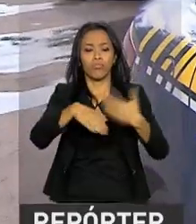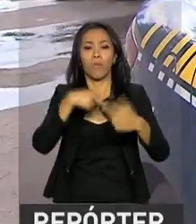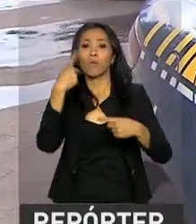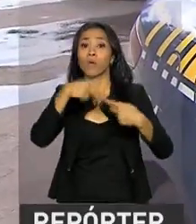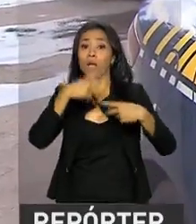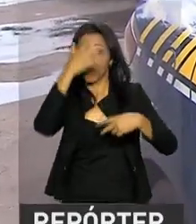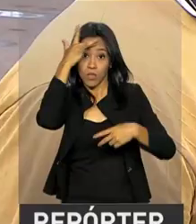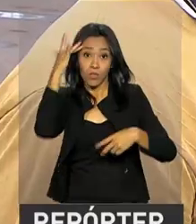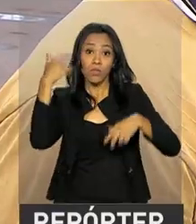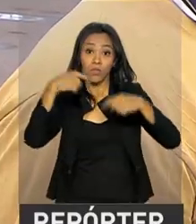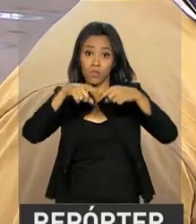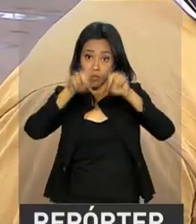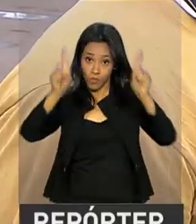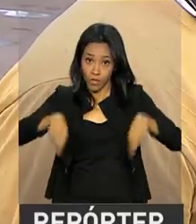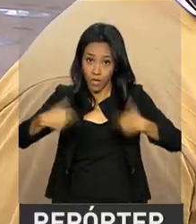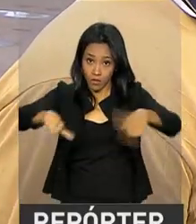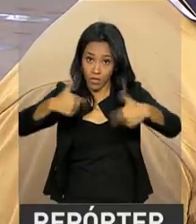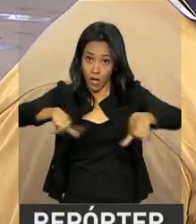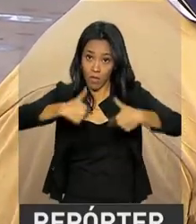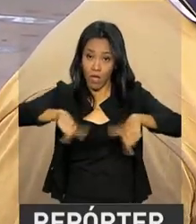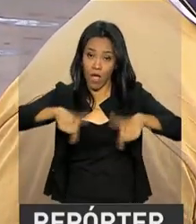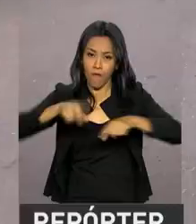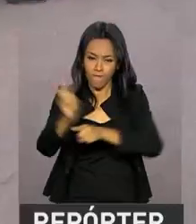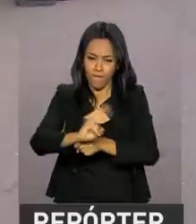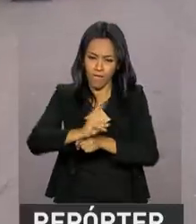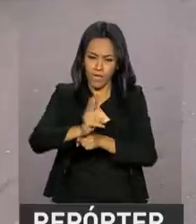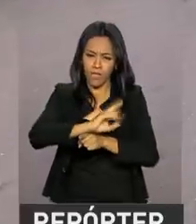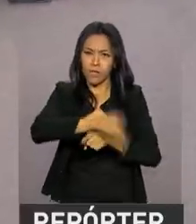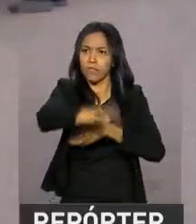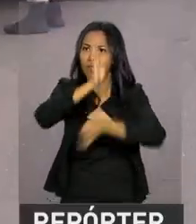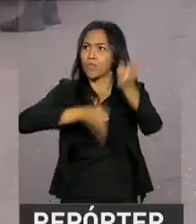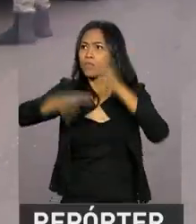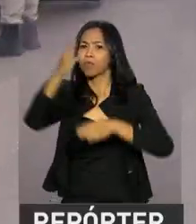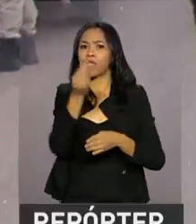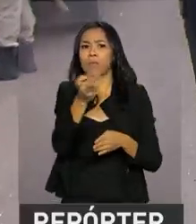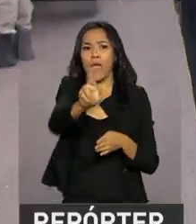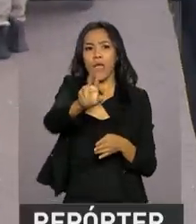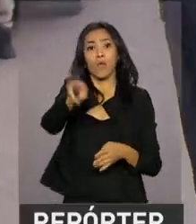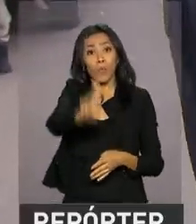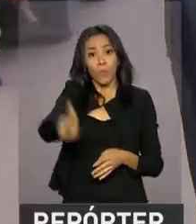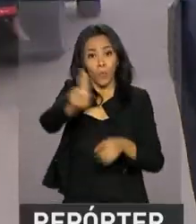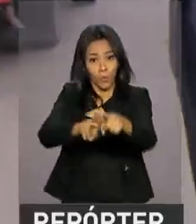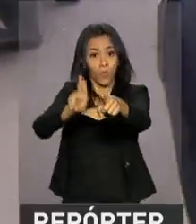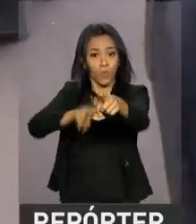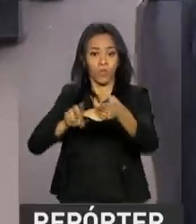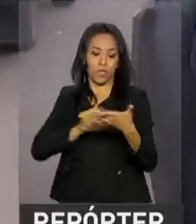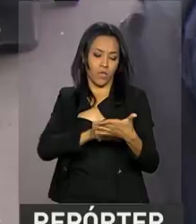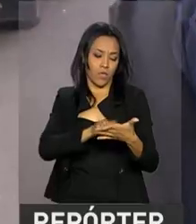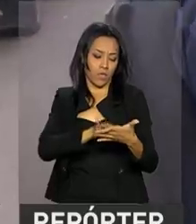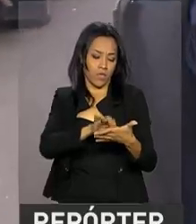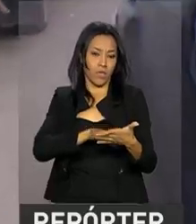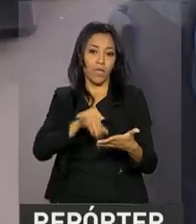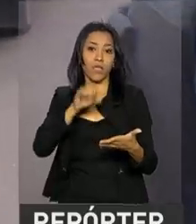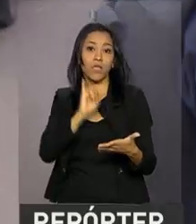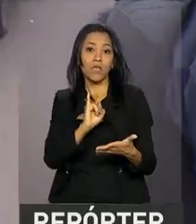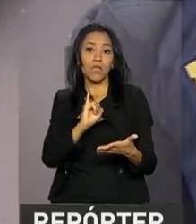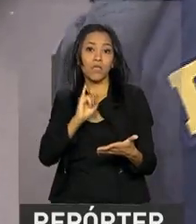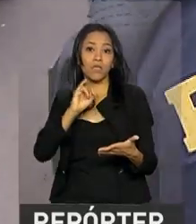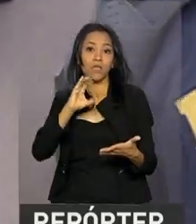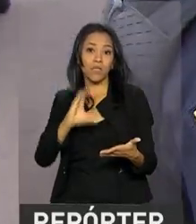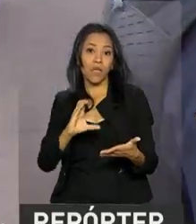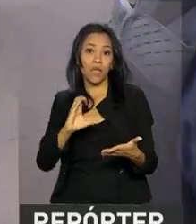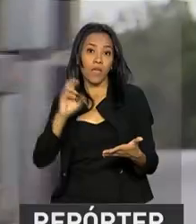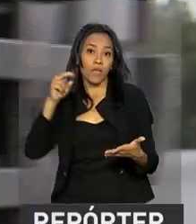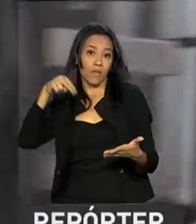que atuam na fiscalização das estradas federais usem o aplicativo conhecido como icm o